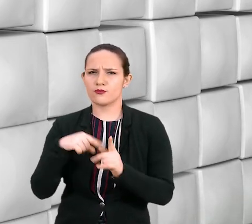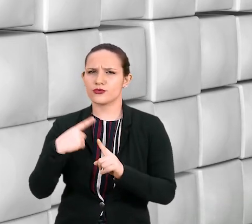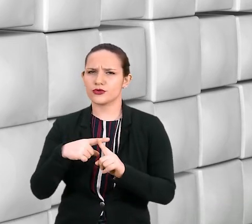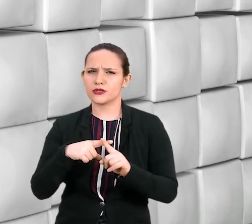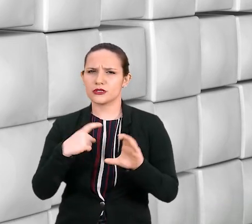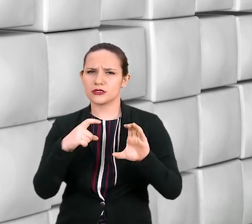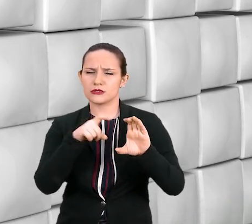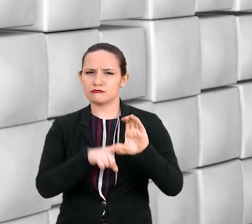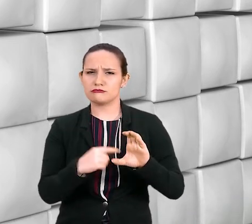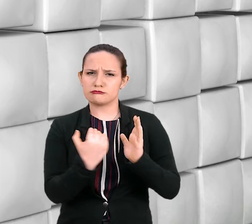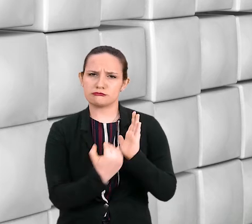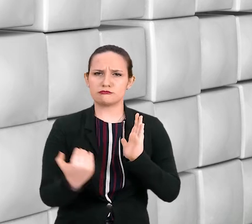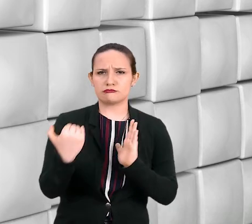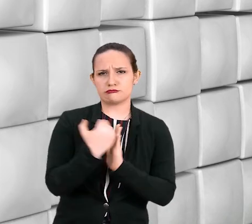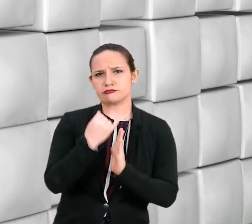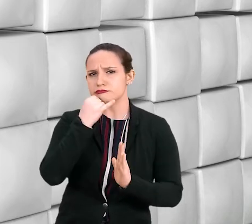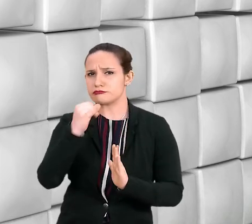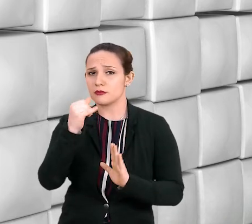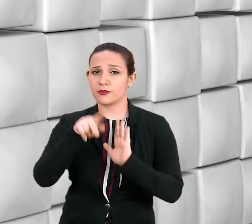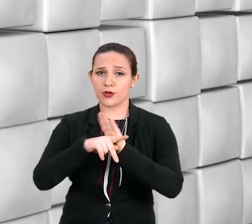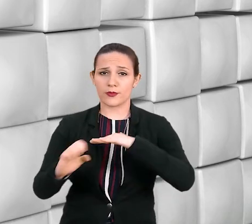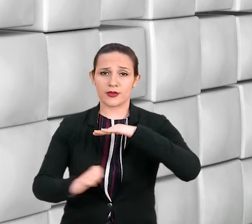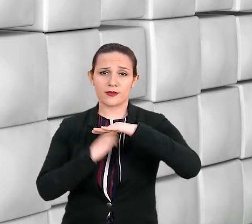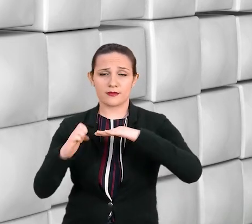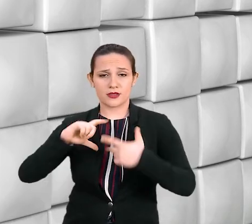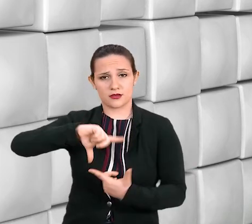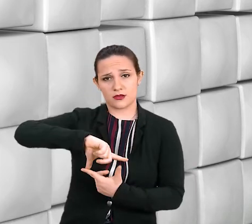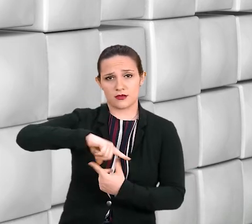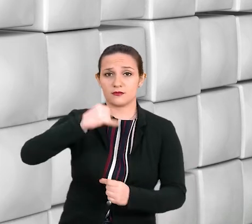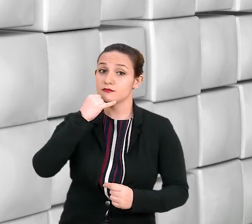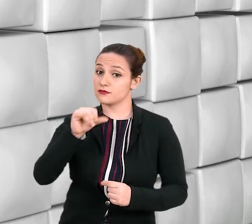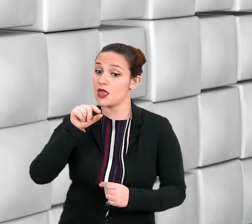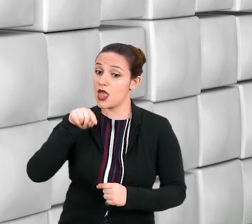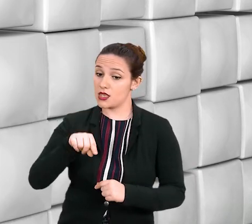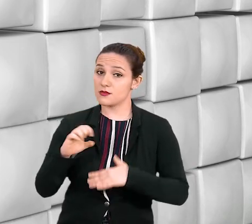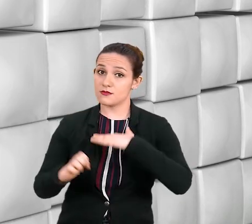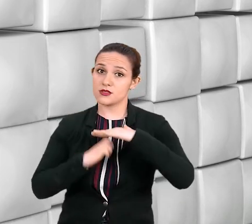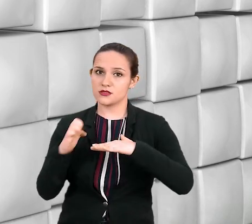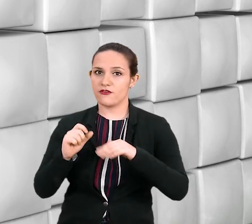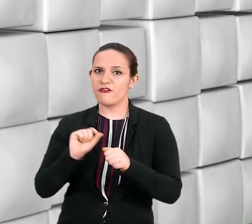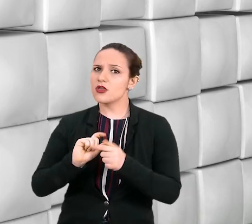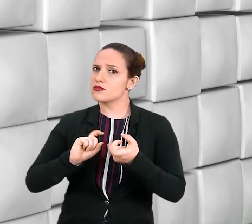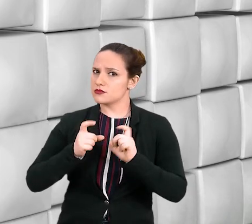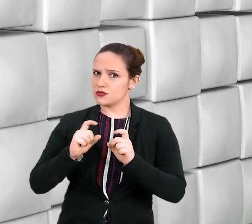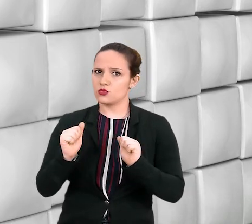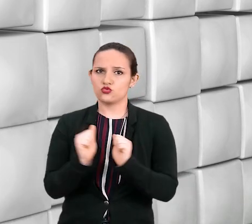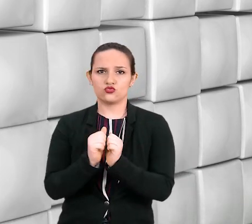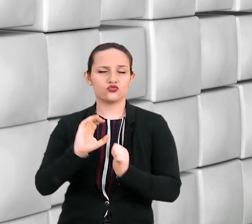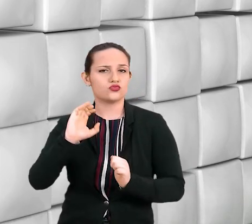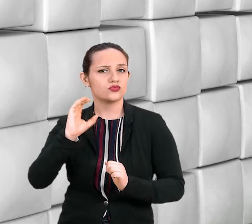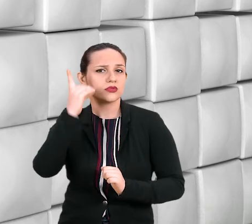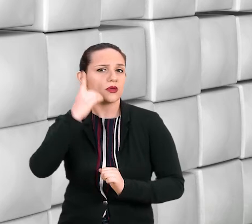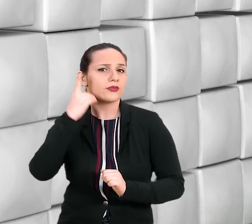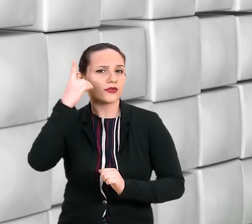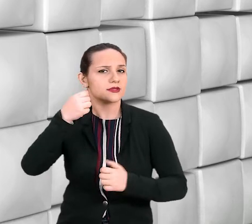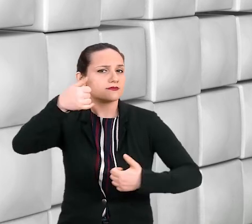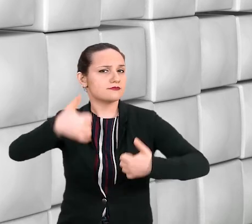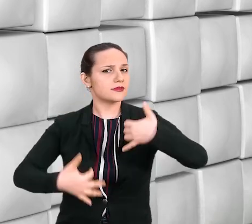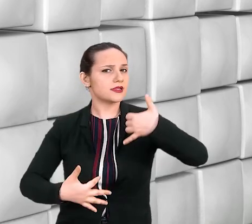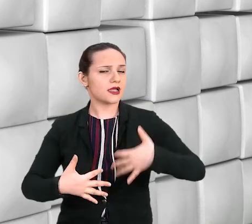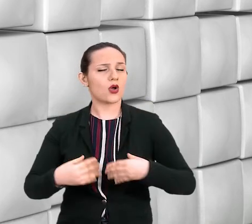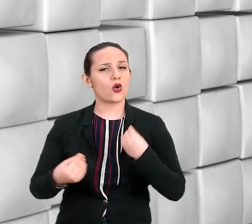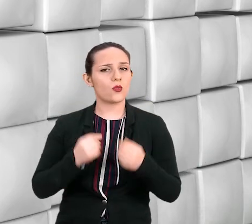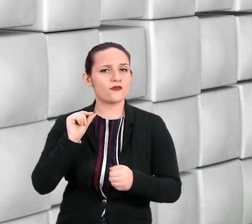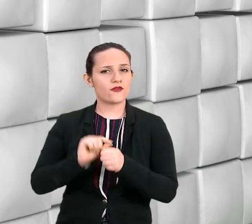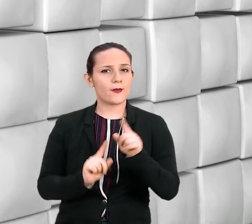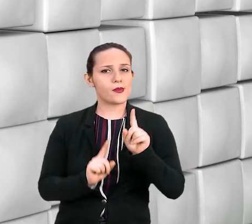para investigar a cobrança de energia pela Energisa. A companhia chegou a reunir-se com os deputados